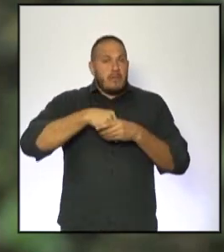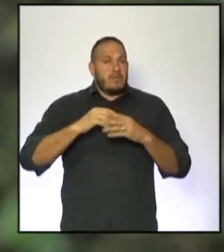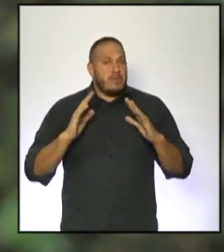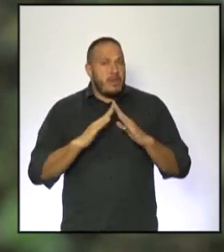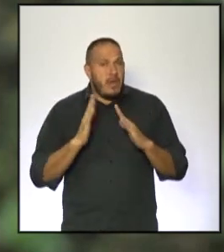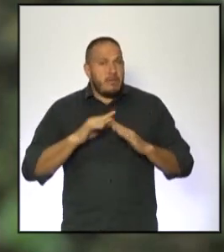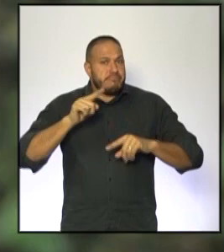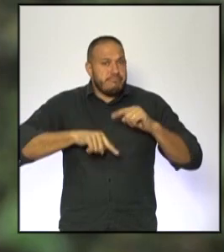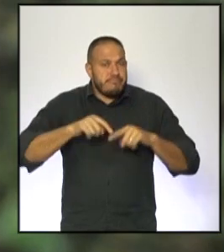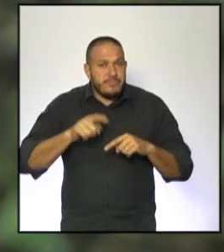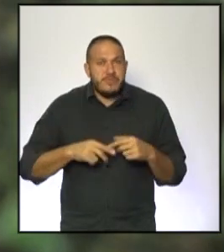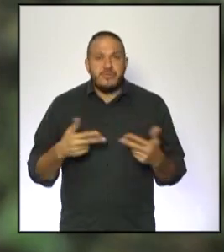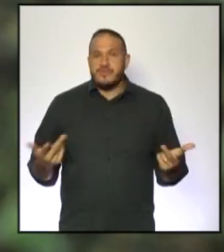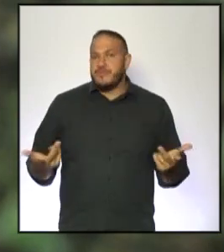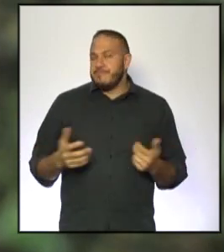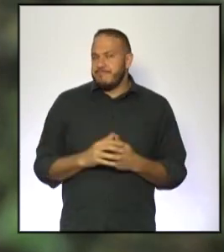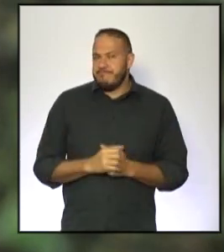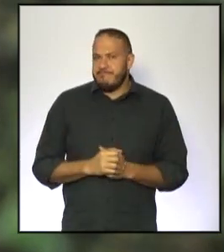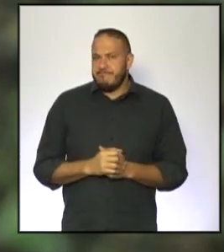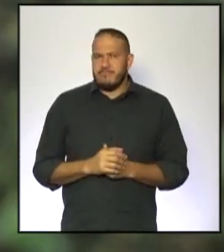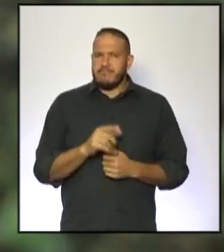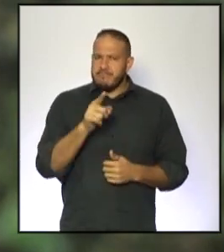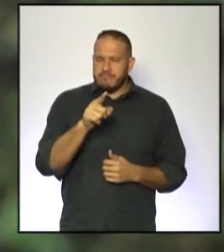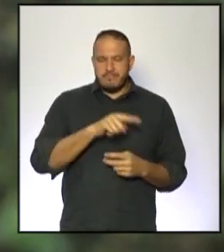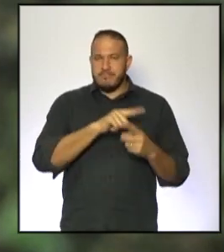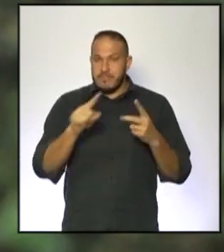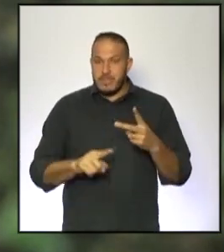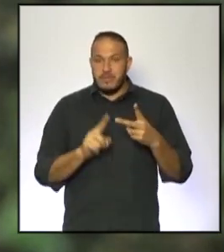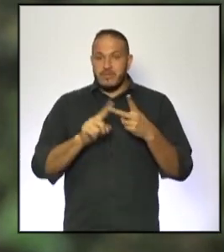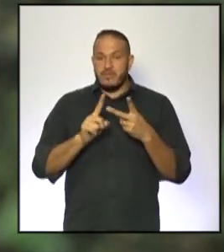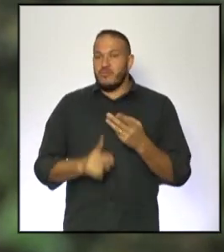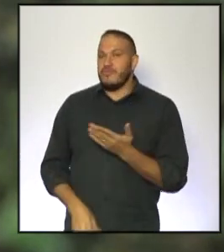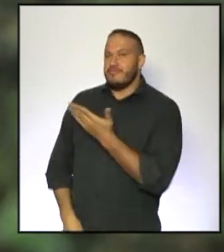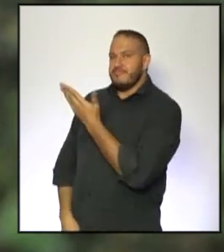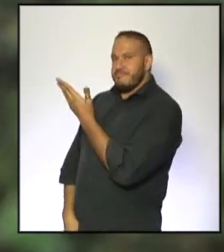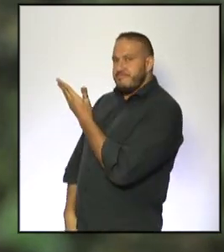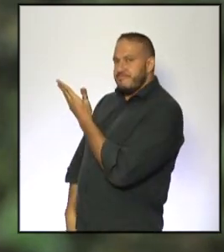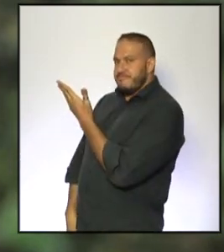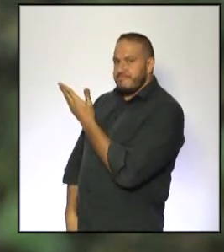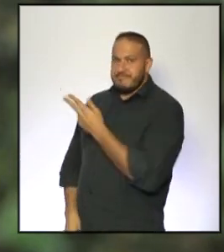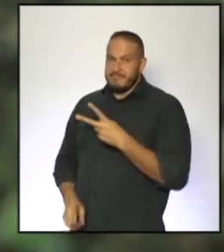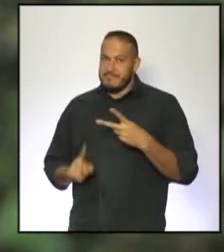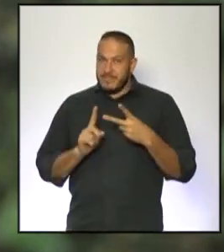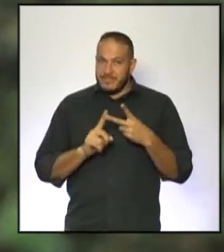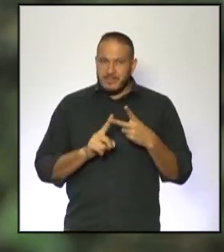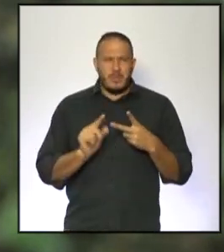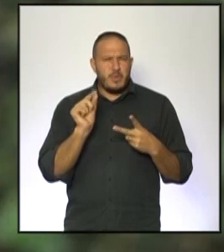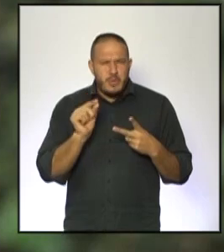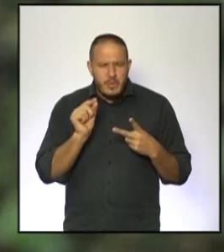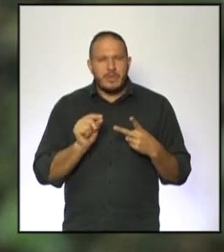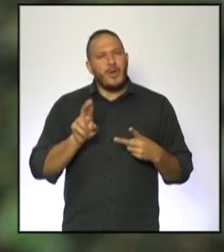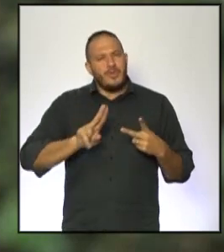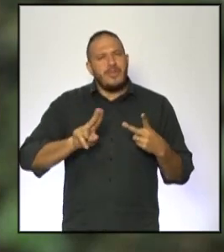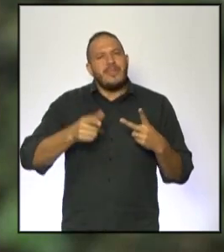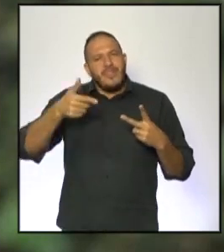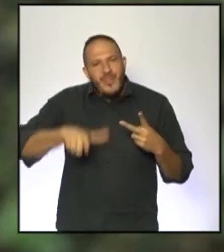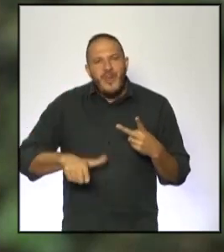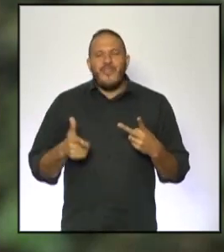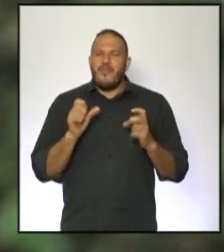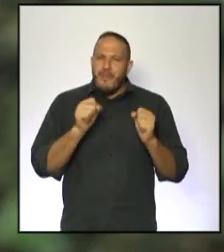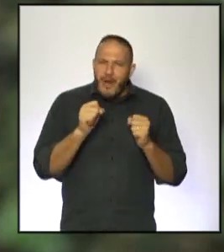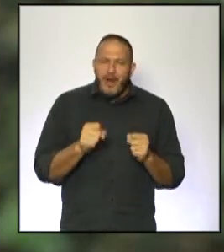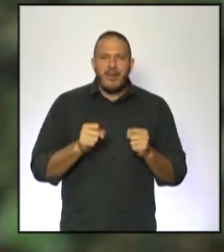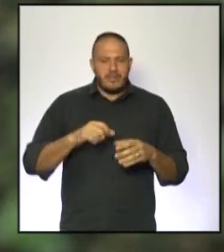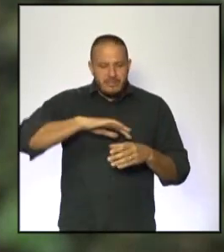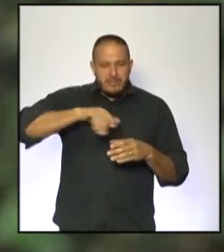seus produtos. O segundo R é de reutilizar. Você pode reutilizar muita coisa na sua casa, como potinho